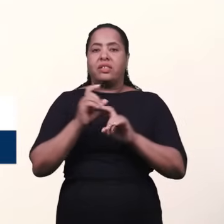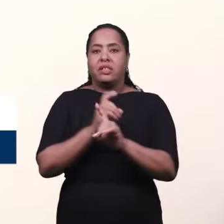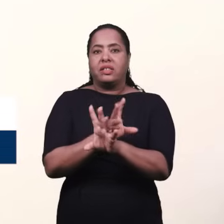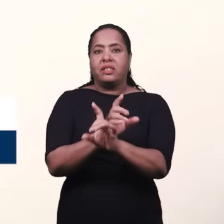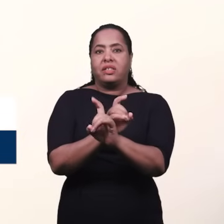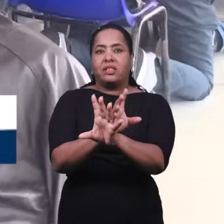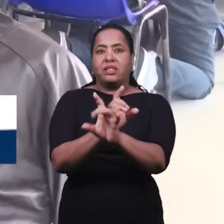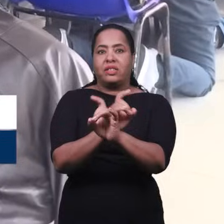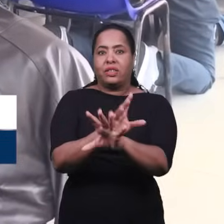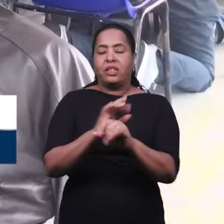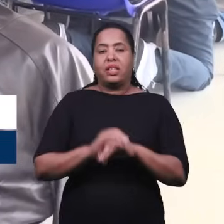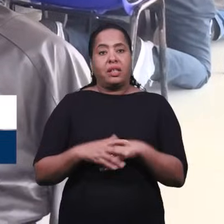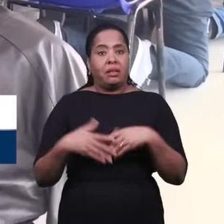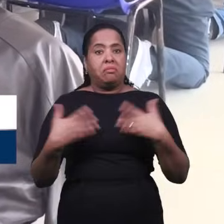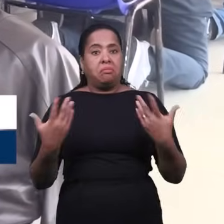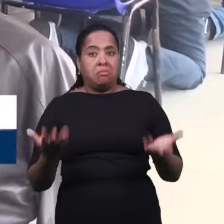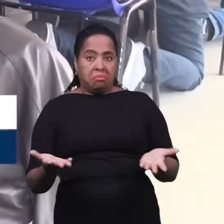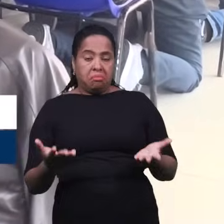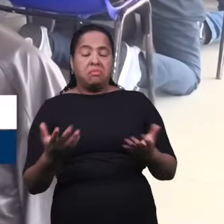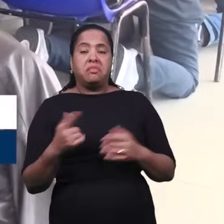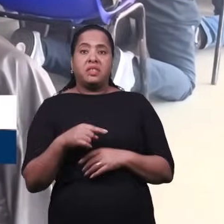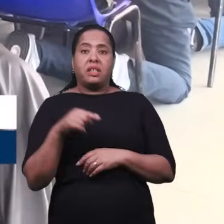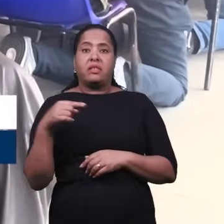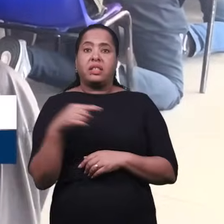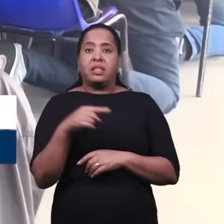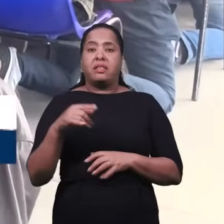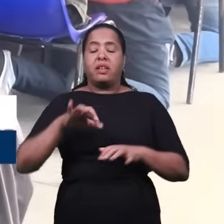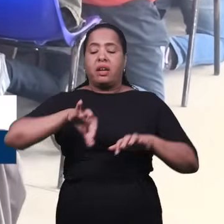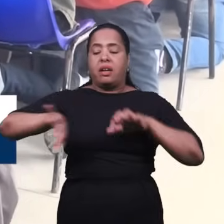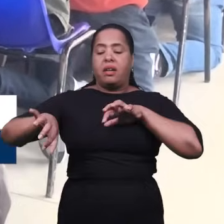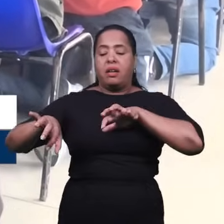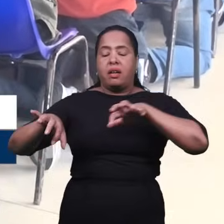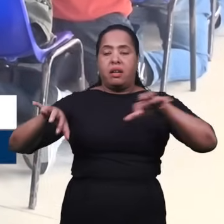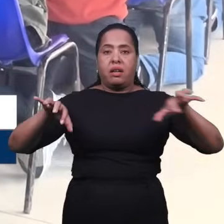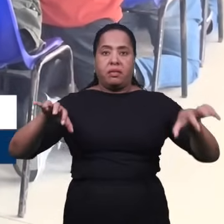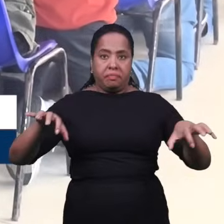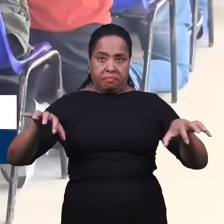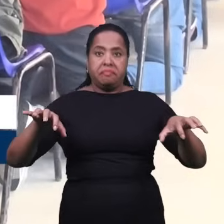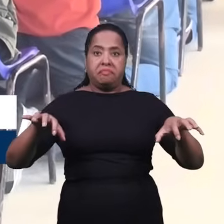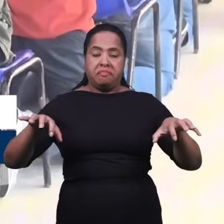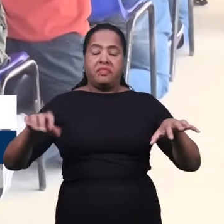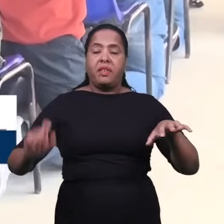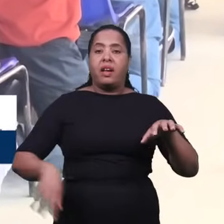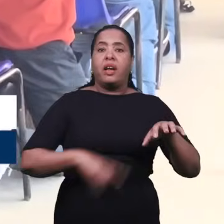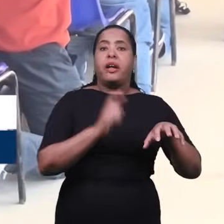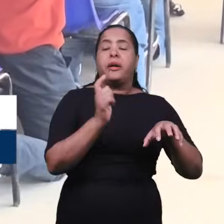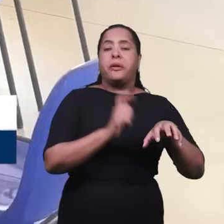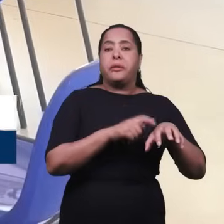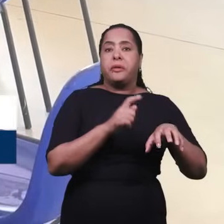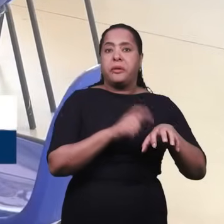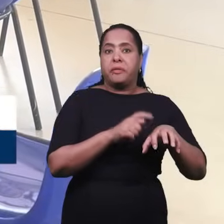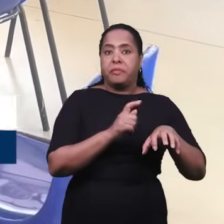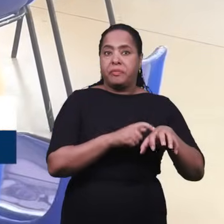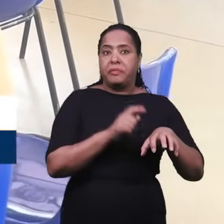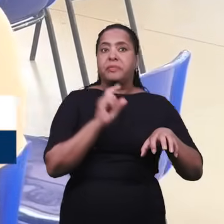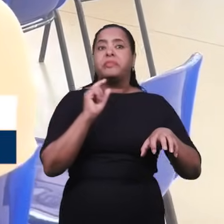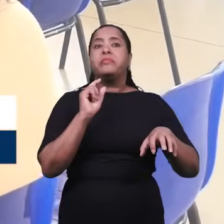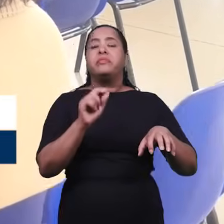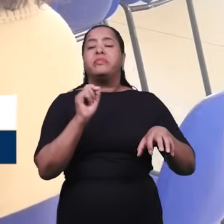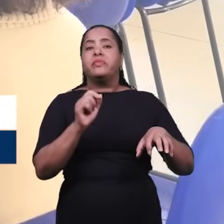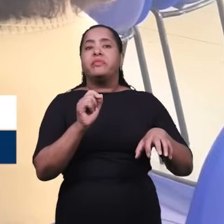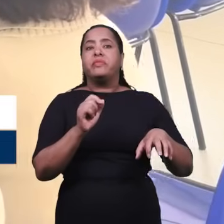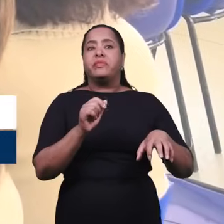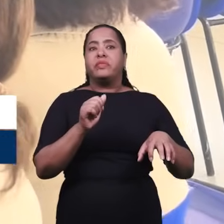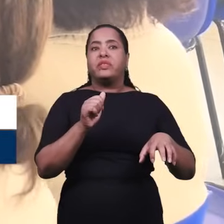doutrinário. Confira! Neste evento, a parte técnica se dividiu em duas etapas. A primeira delas, com aulas